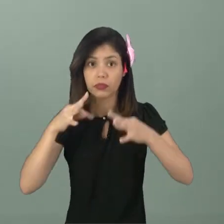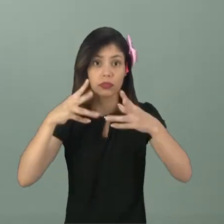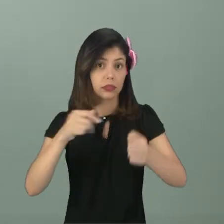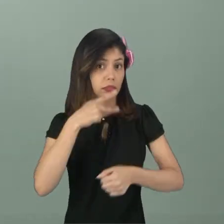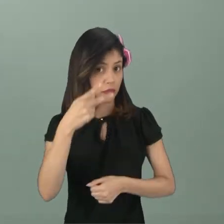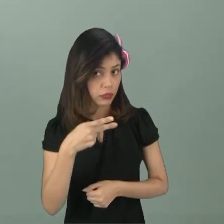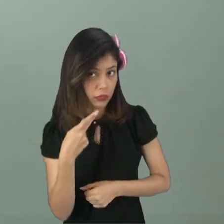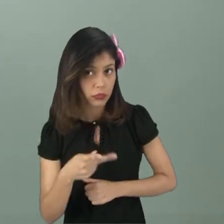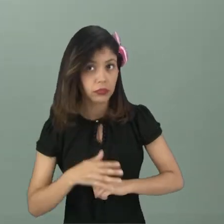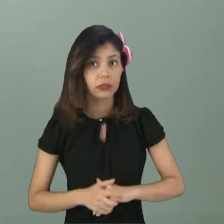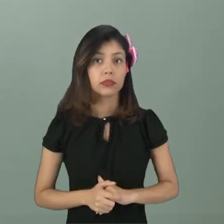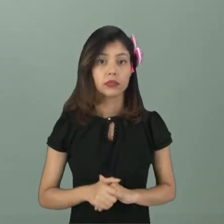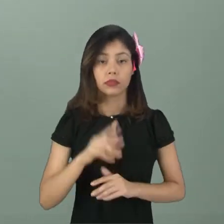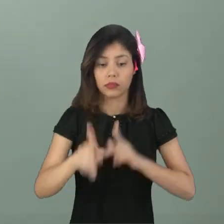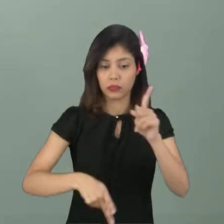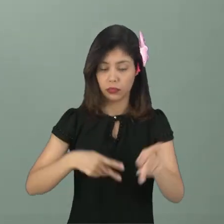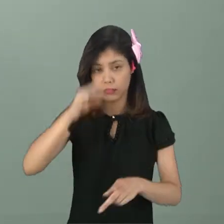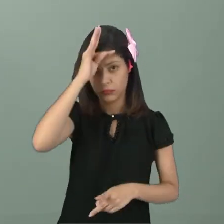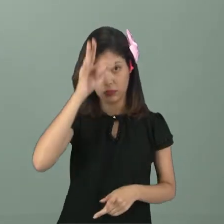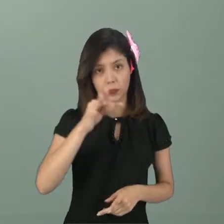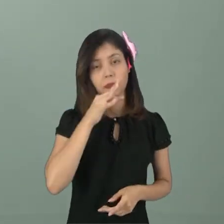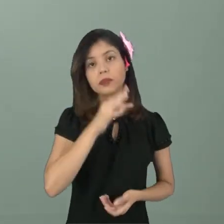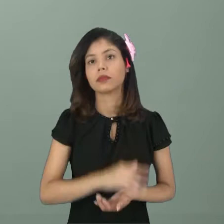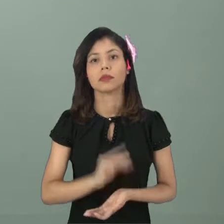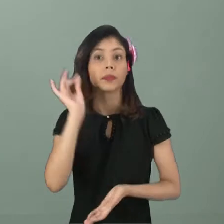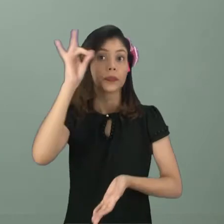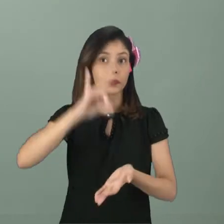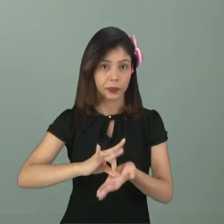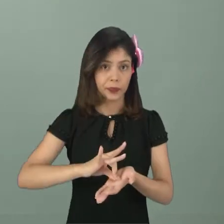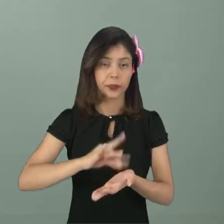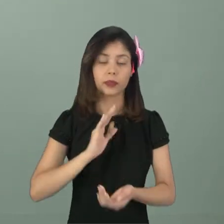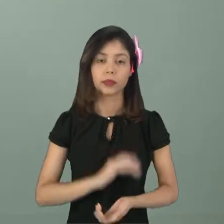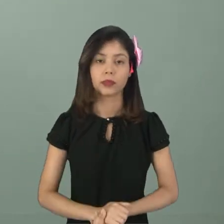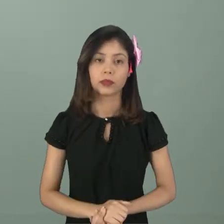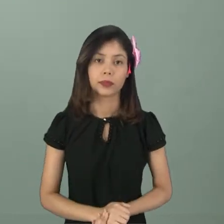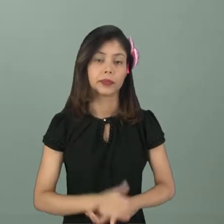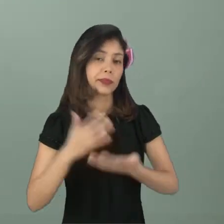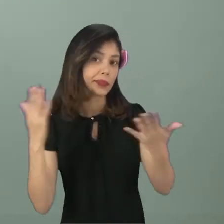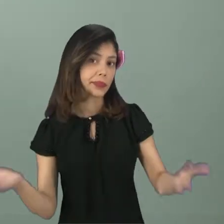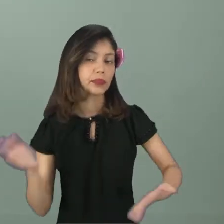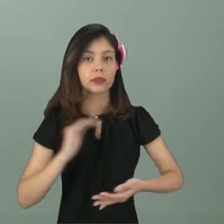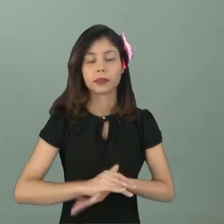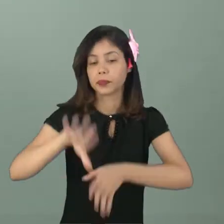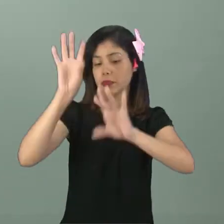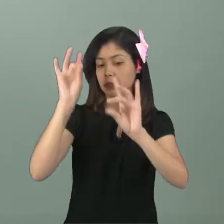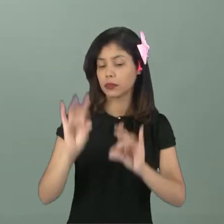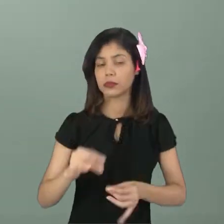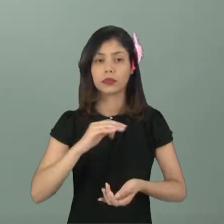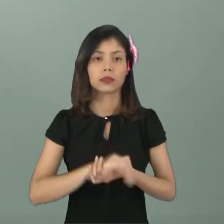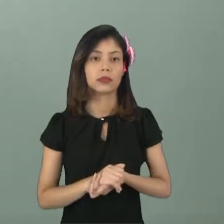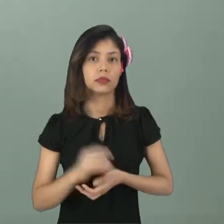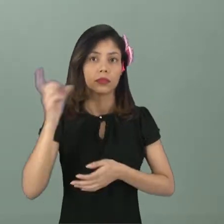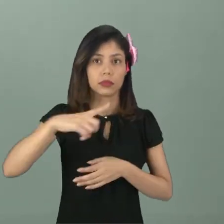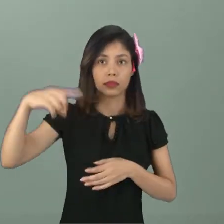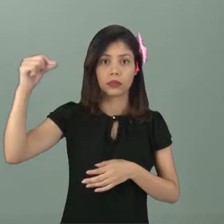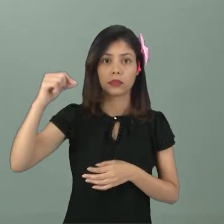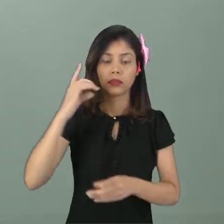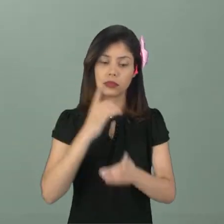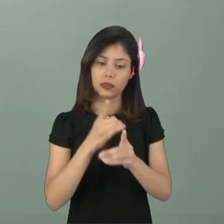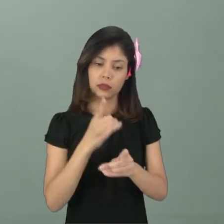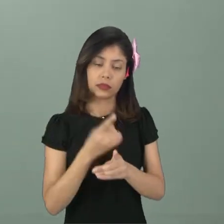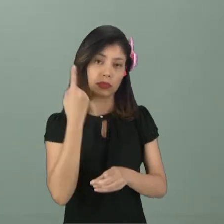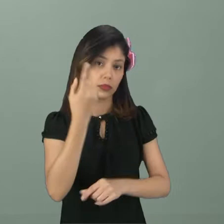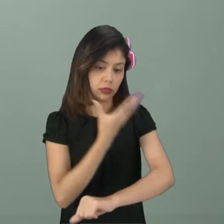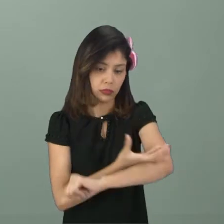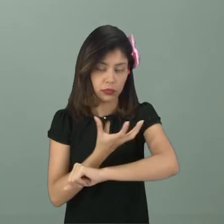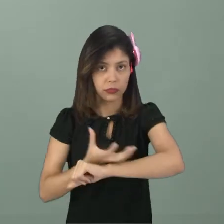foi dito pelos povos tradicionais era verdade. Então, para cada fase da Lua, eles descobriram um tipo